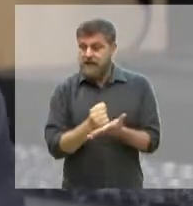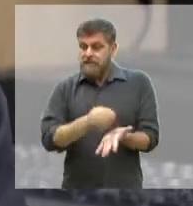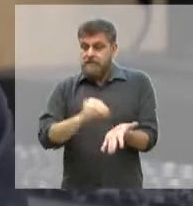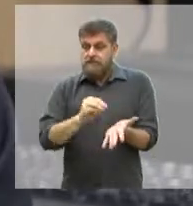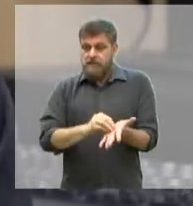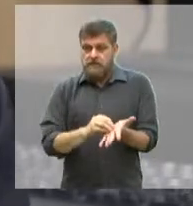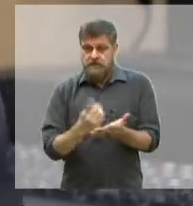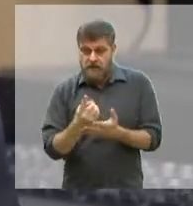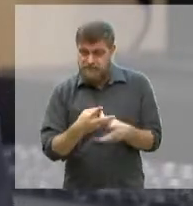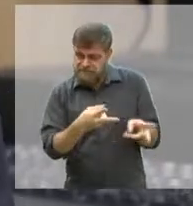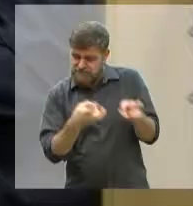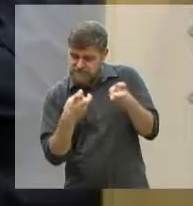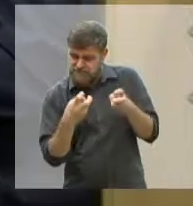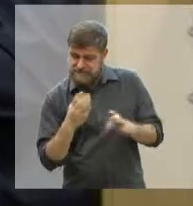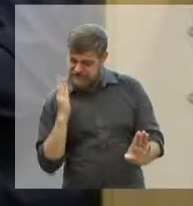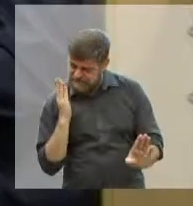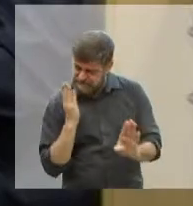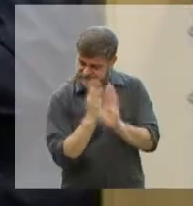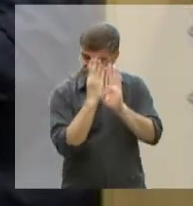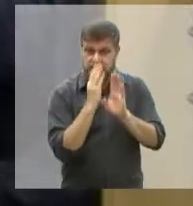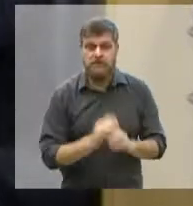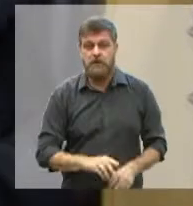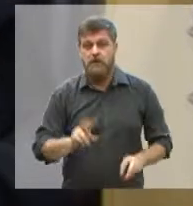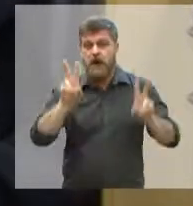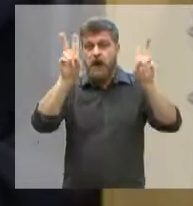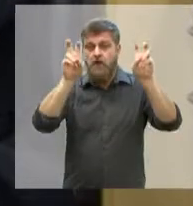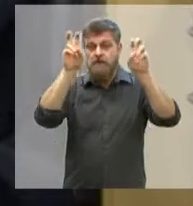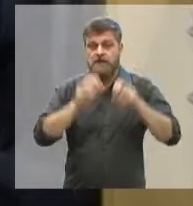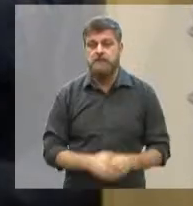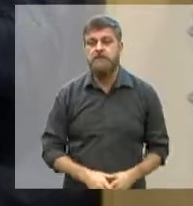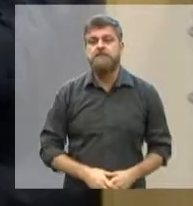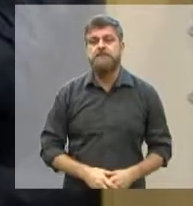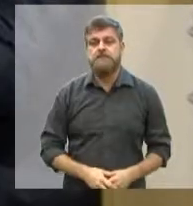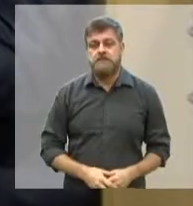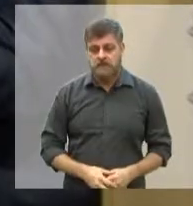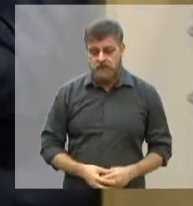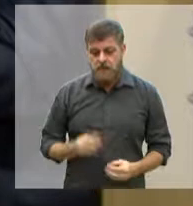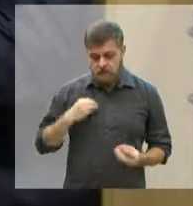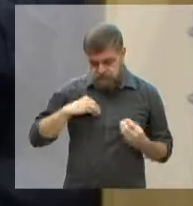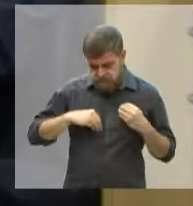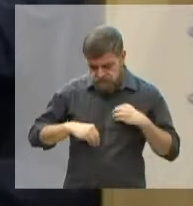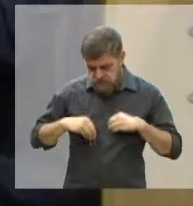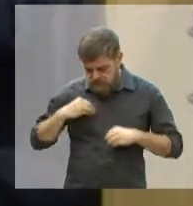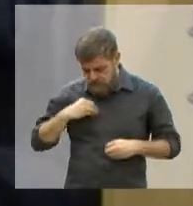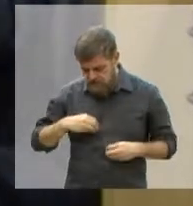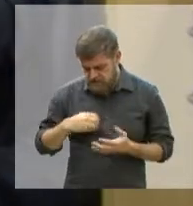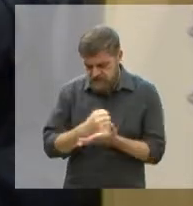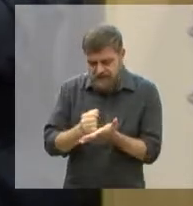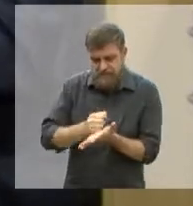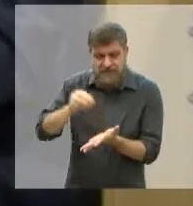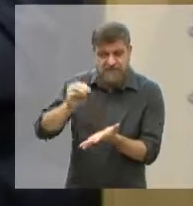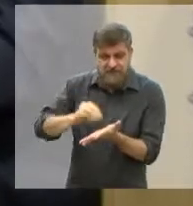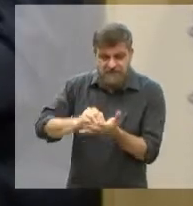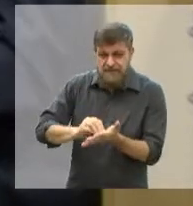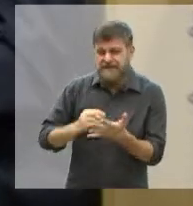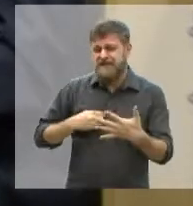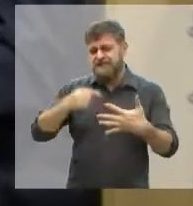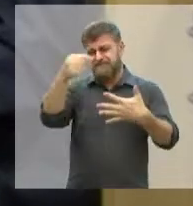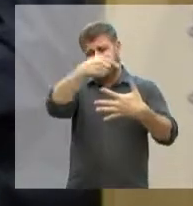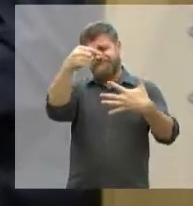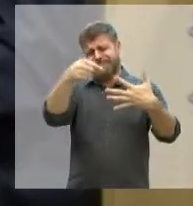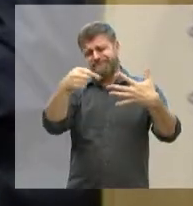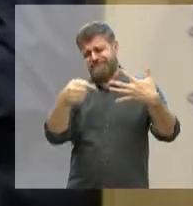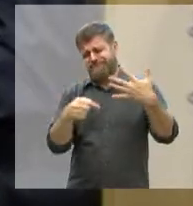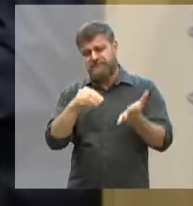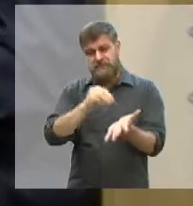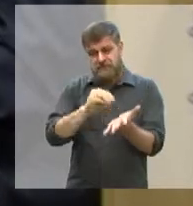questões, por exemplo, que a gente abordou recentemente é a falta, sim, de medicamentos antidepressivos, que é só um dos vários itens que estão em falta,